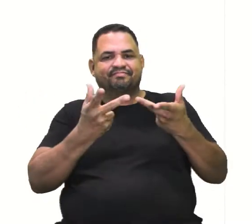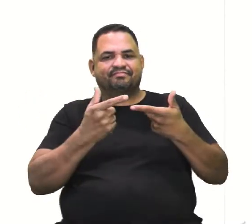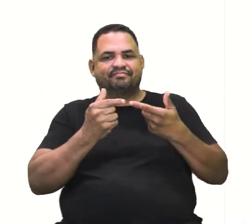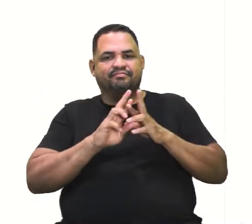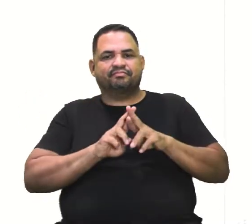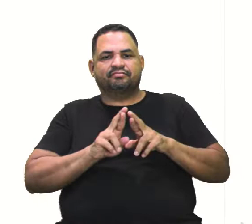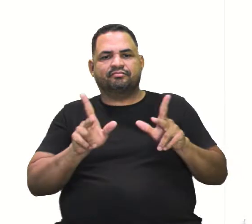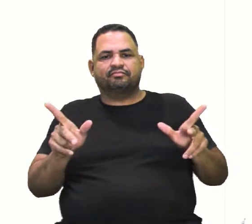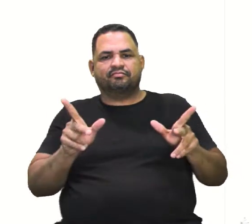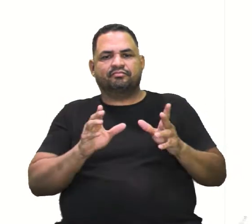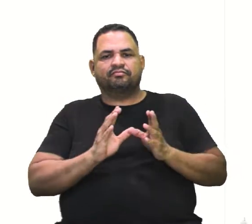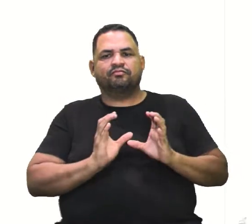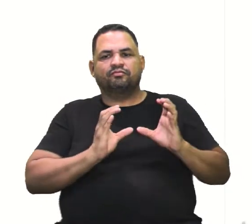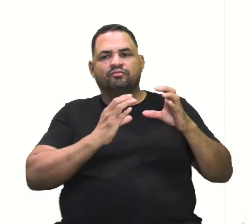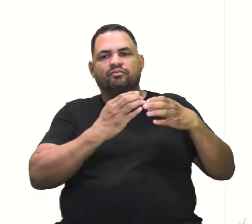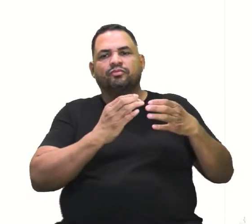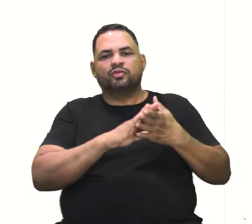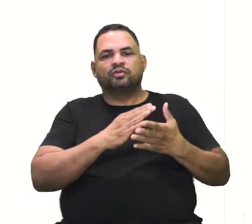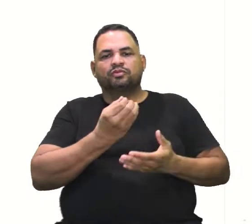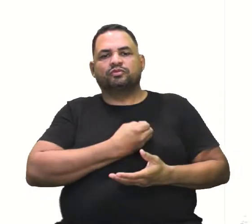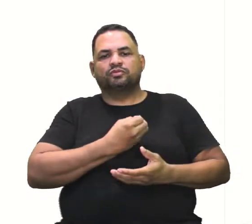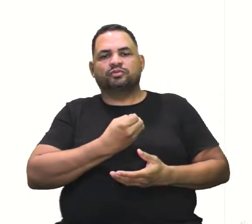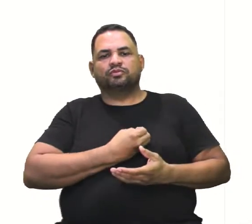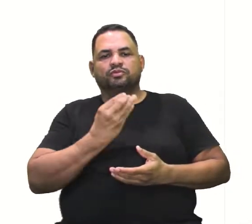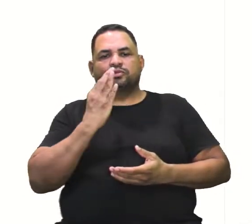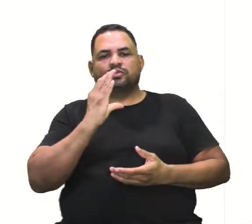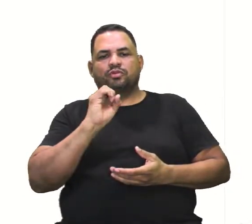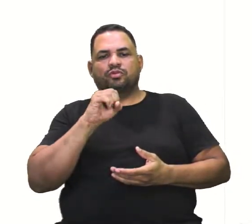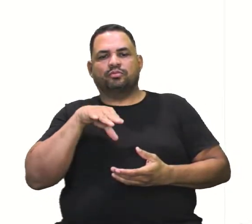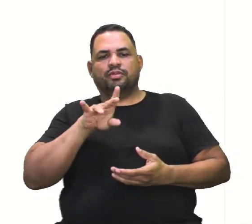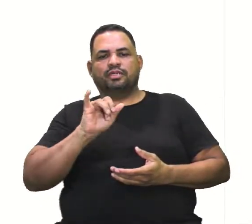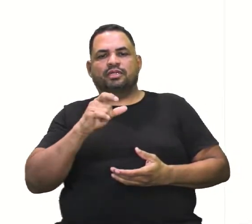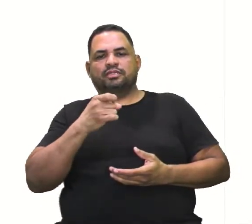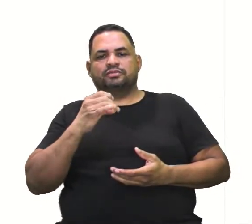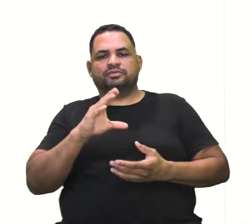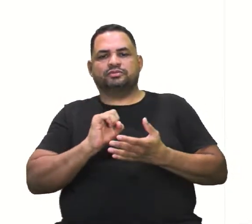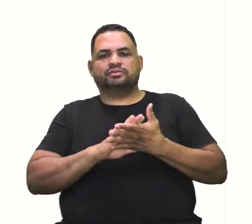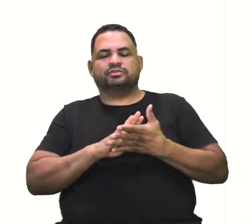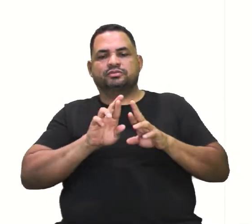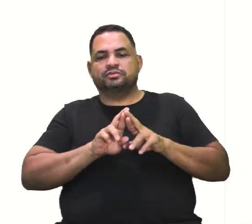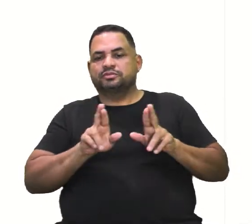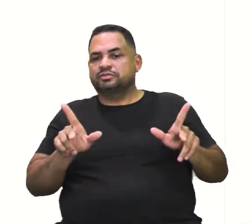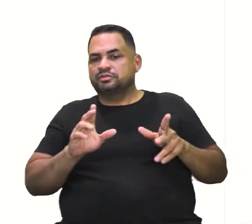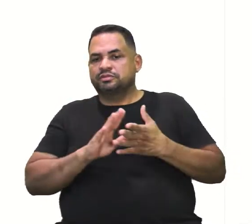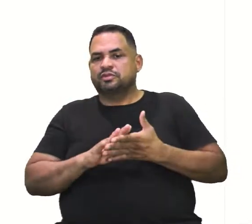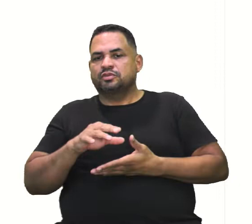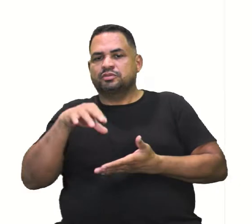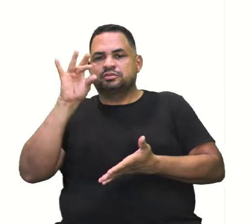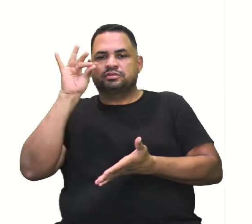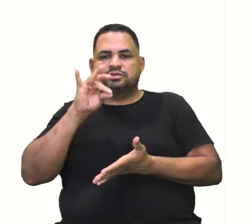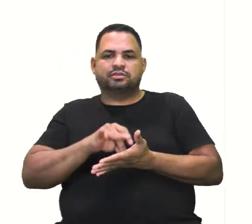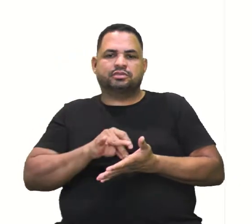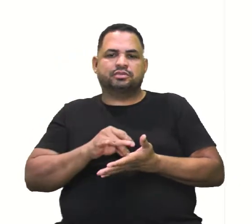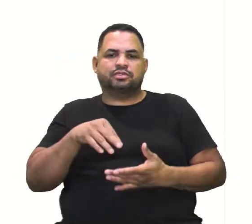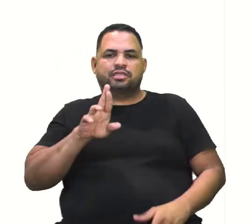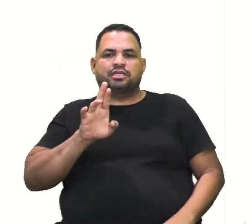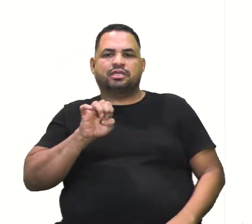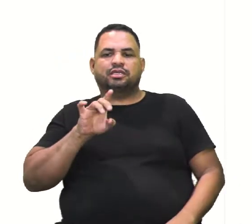habilidades quais são? Diferenciar o conjunto dos números complexos dos números reais.